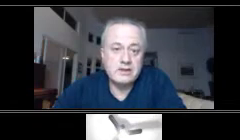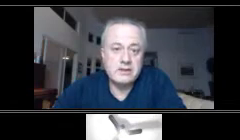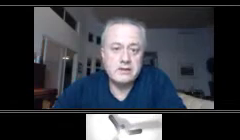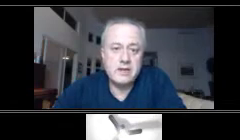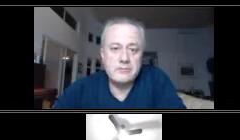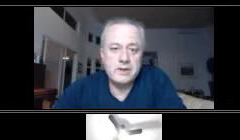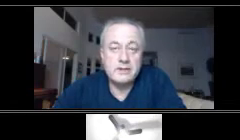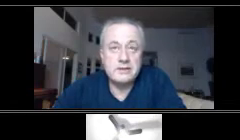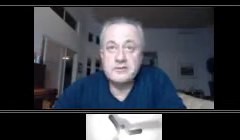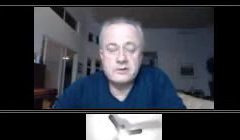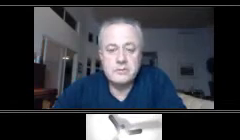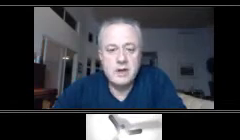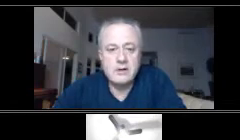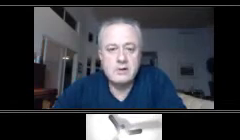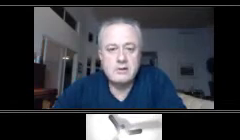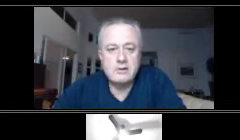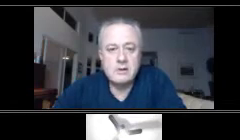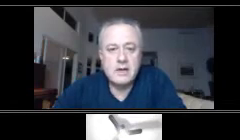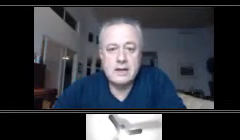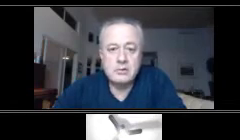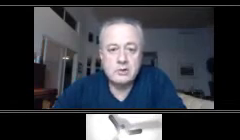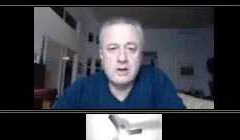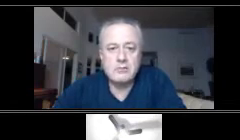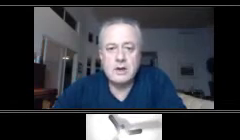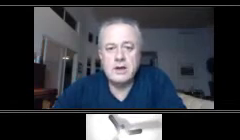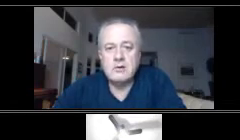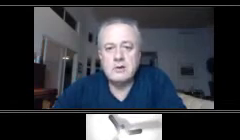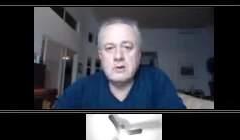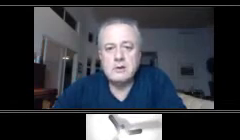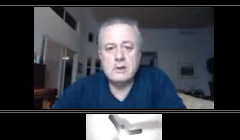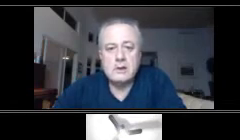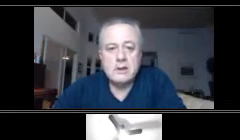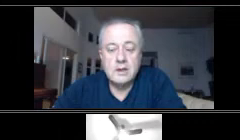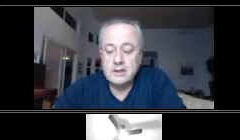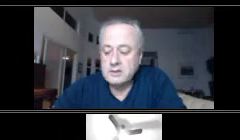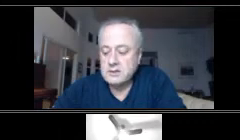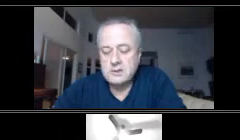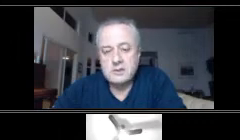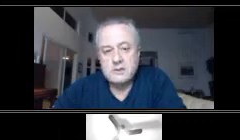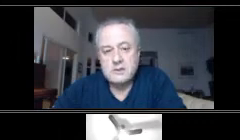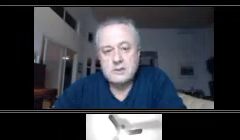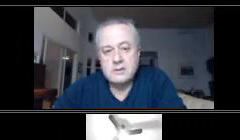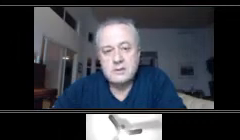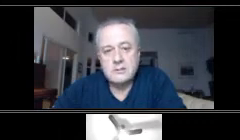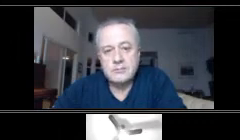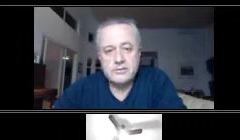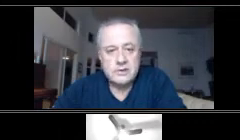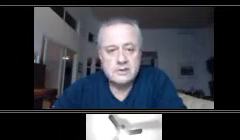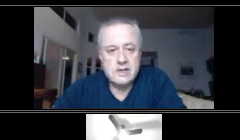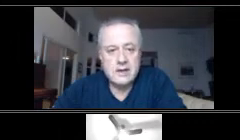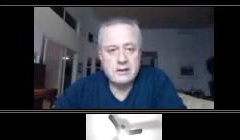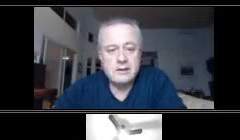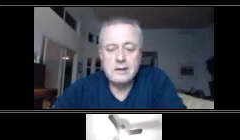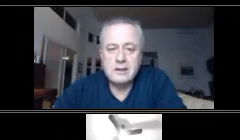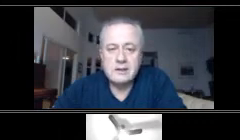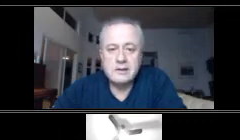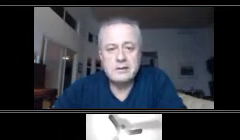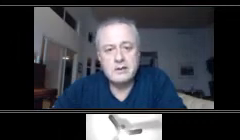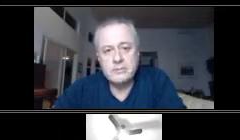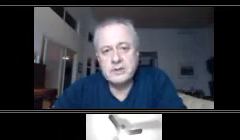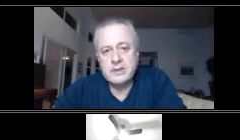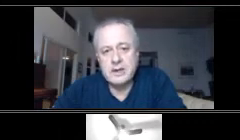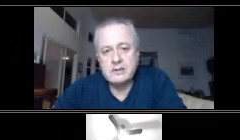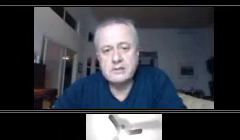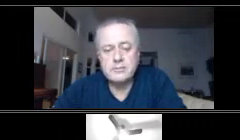estratégias que a criança tem para assistir uma aula, anotar uma aula, redigir, pesquisar,